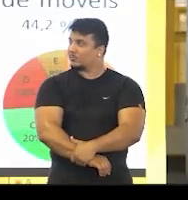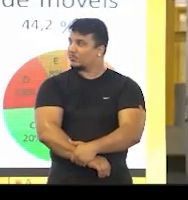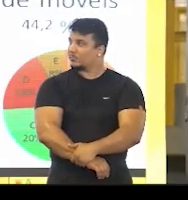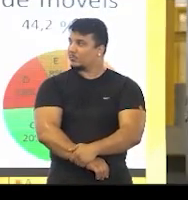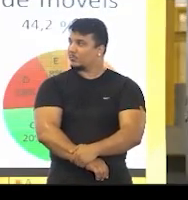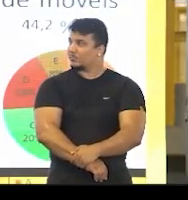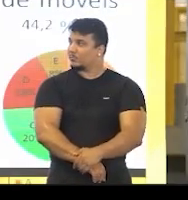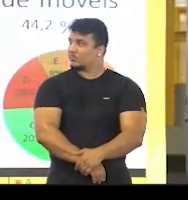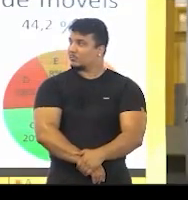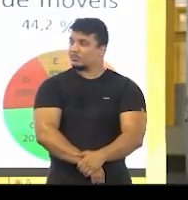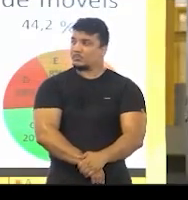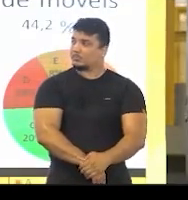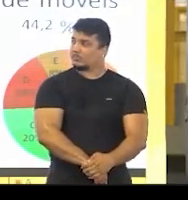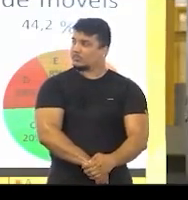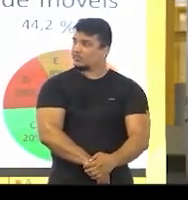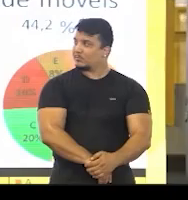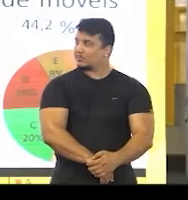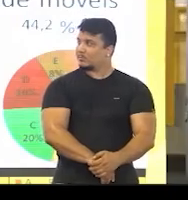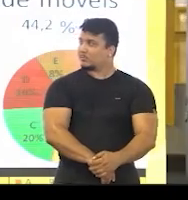Oi.